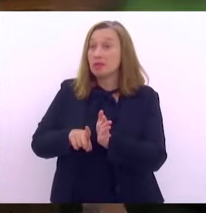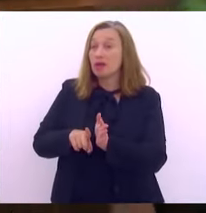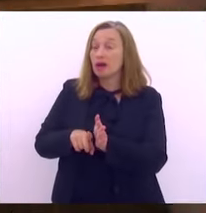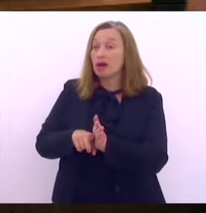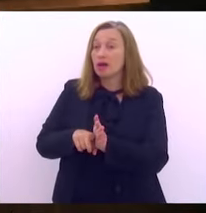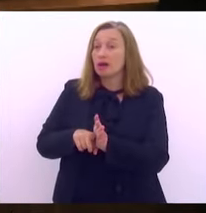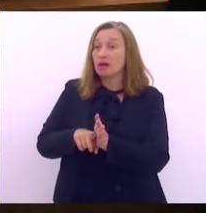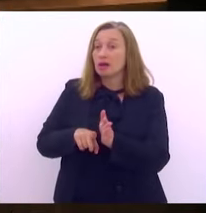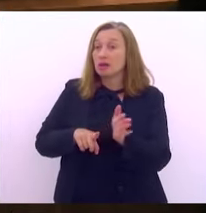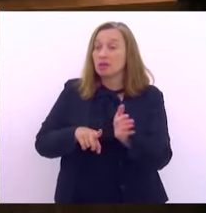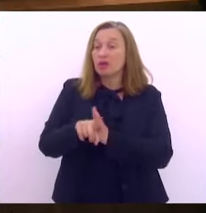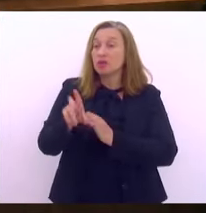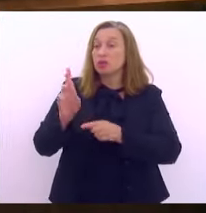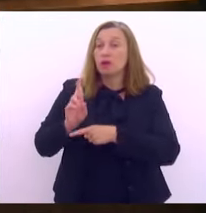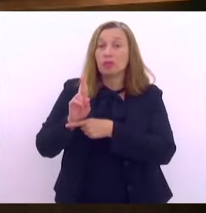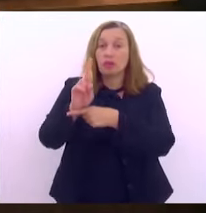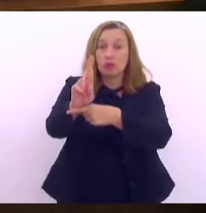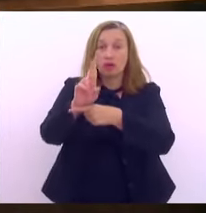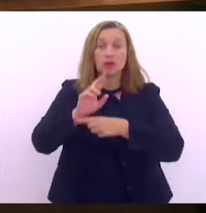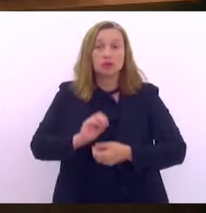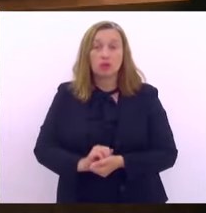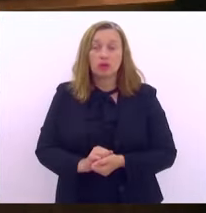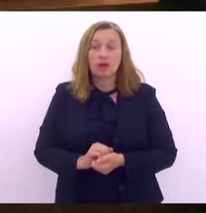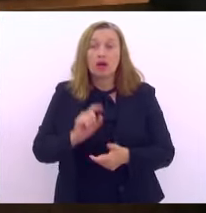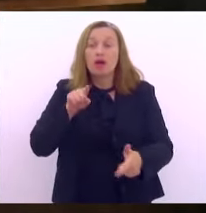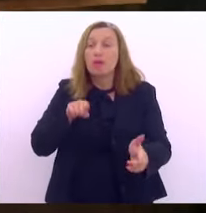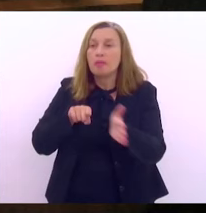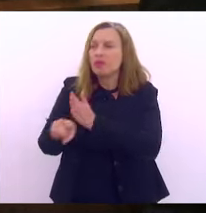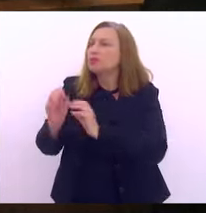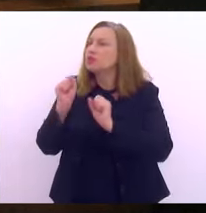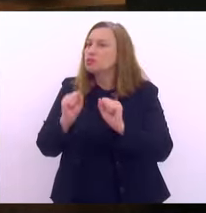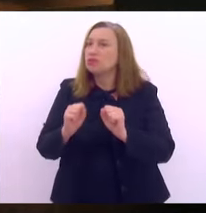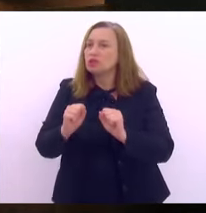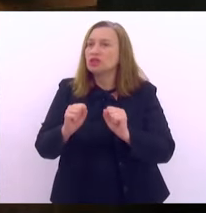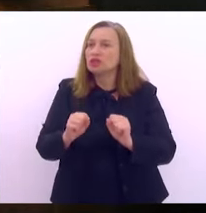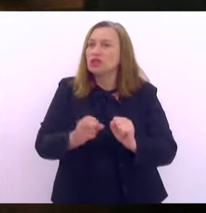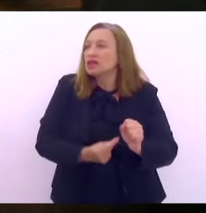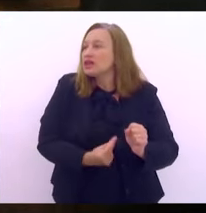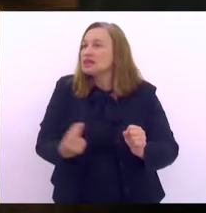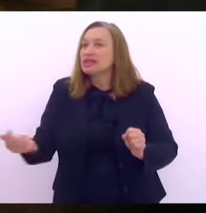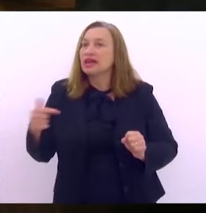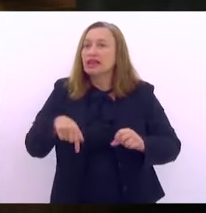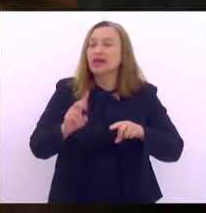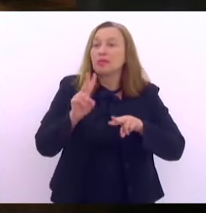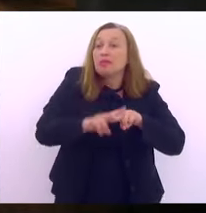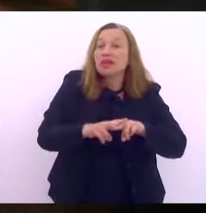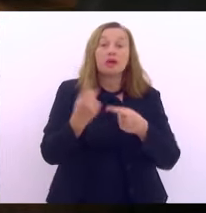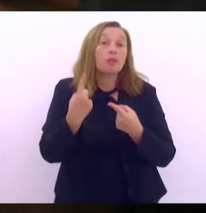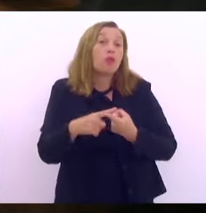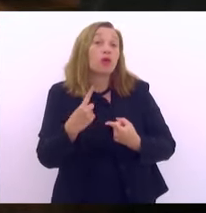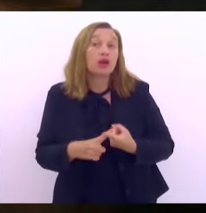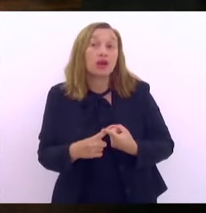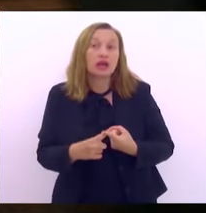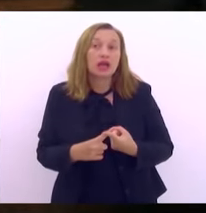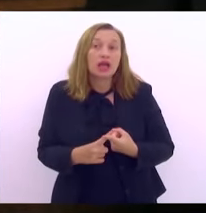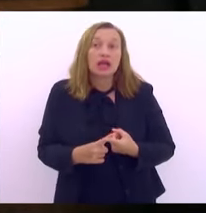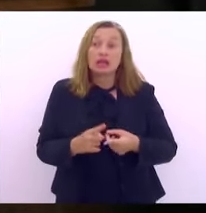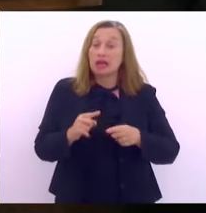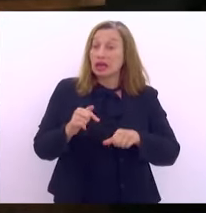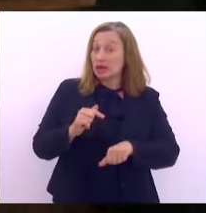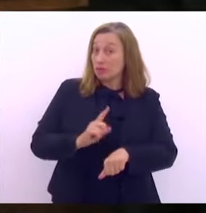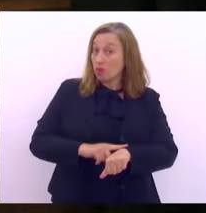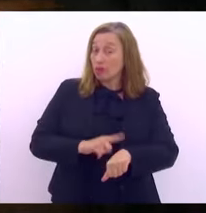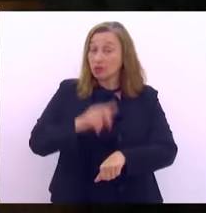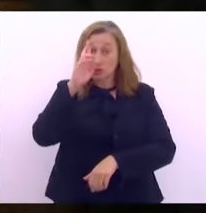a procuradora, perguntando se poderia sair daqui presa. Porque, naquele episódio,